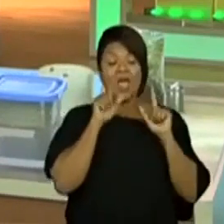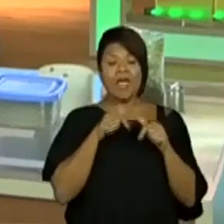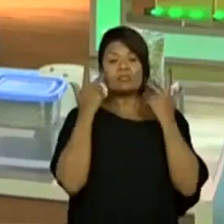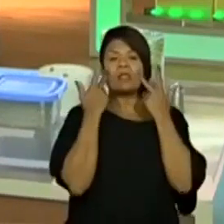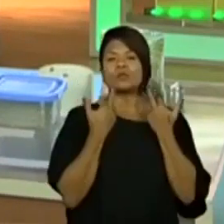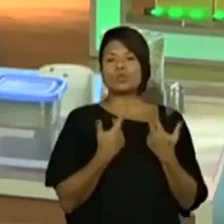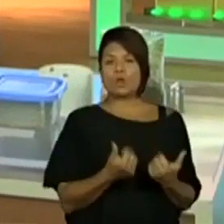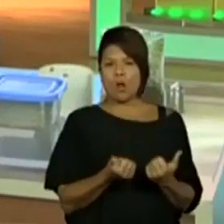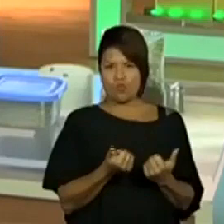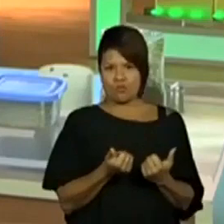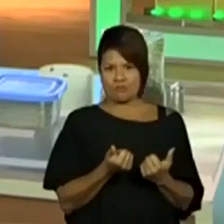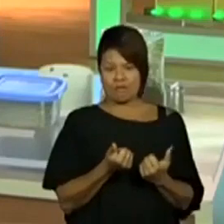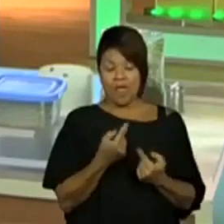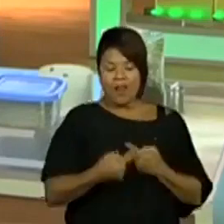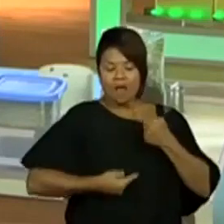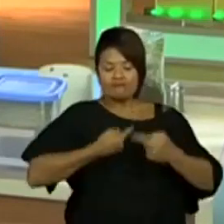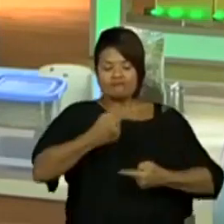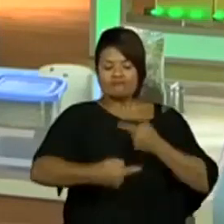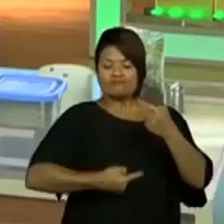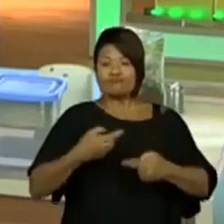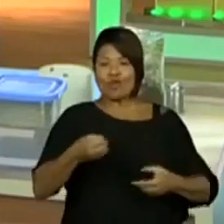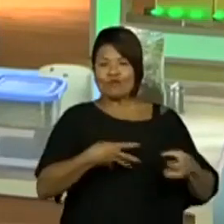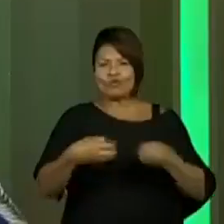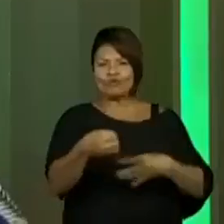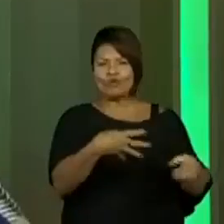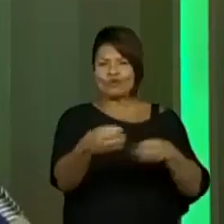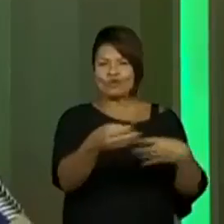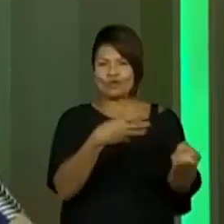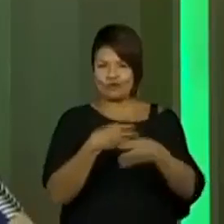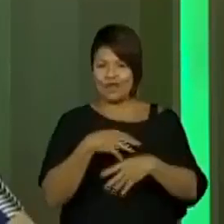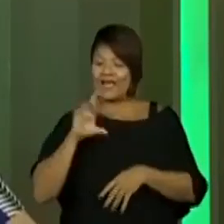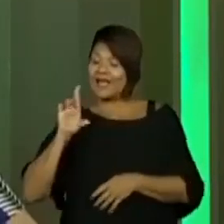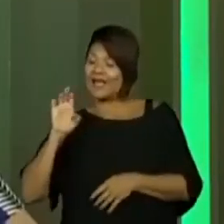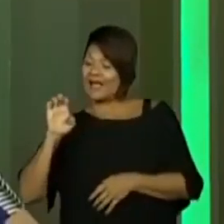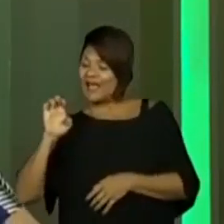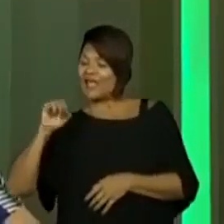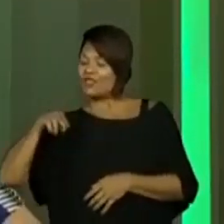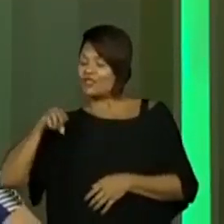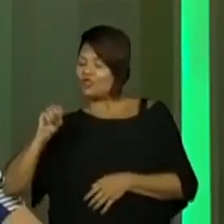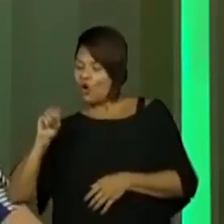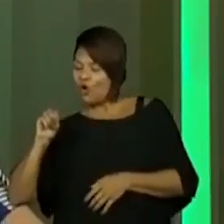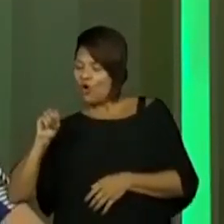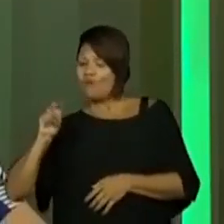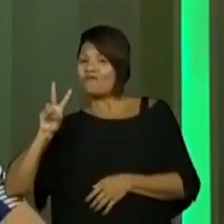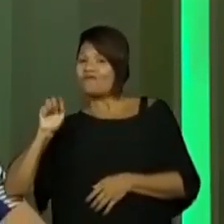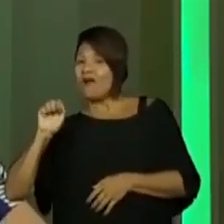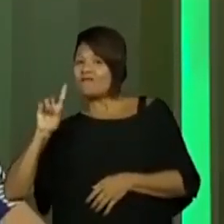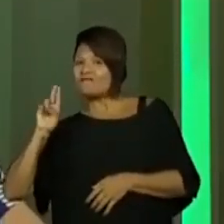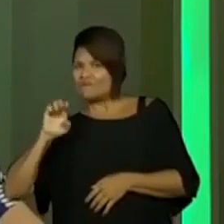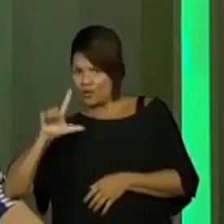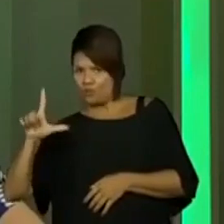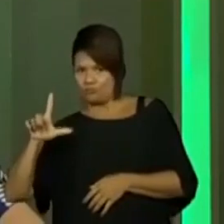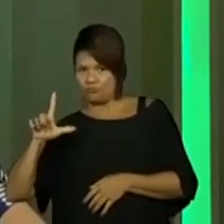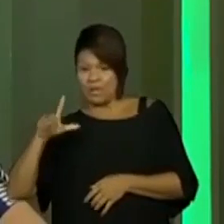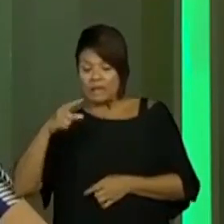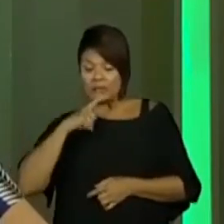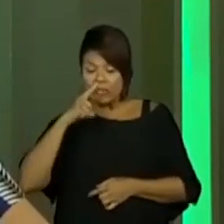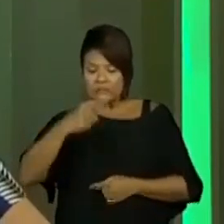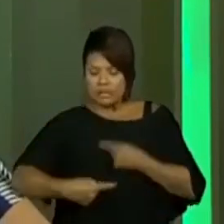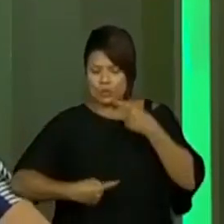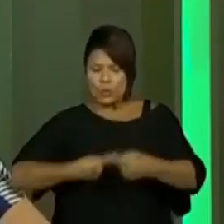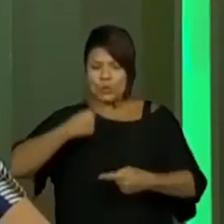que isso significa? Significa que ela realiza um ciclo constante na